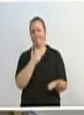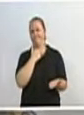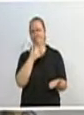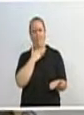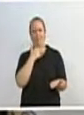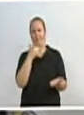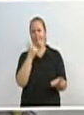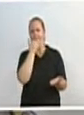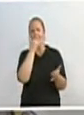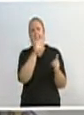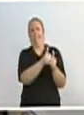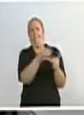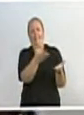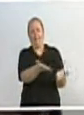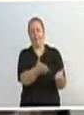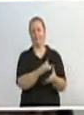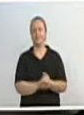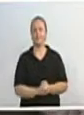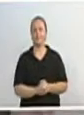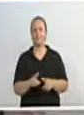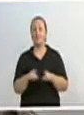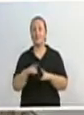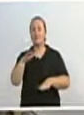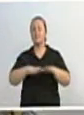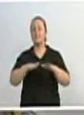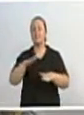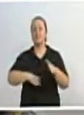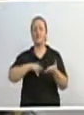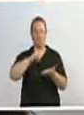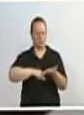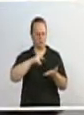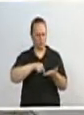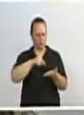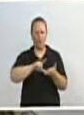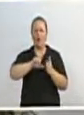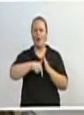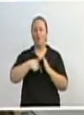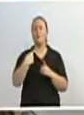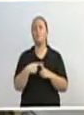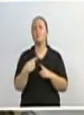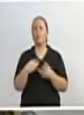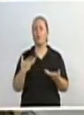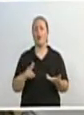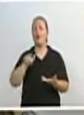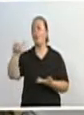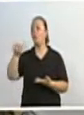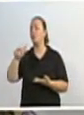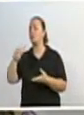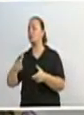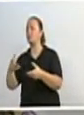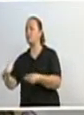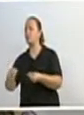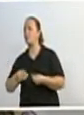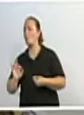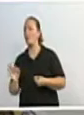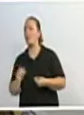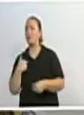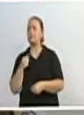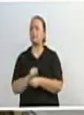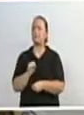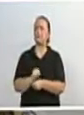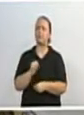vai trazer os documentos, às vezes o documento atrasou porque a repartição não trouxe ou não deu e tal. Então, são